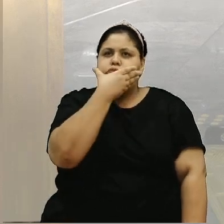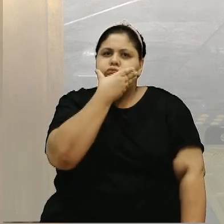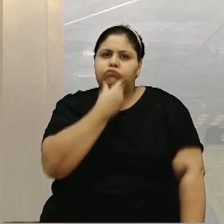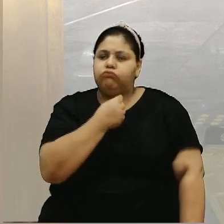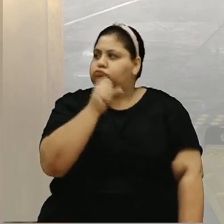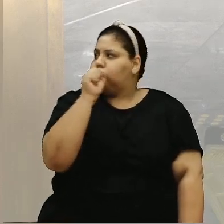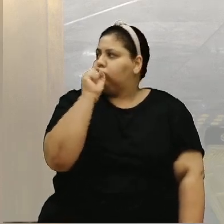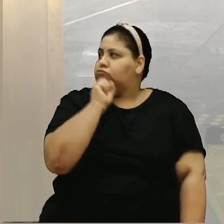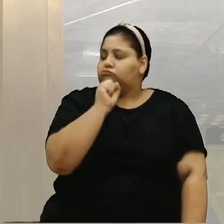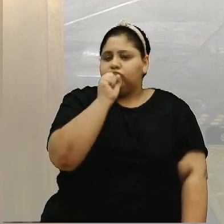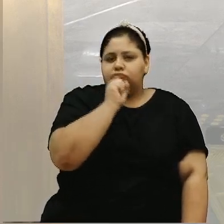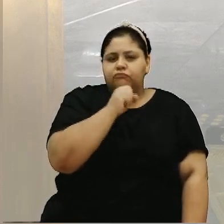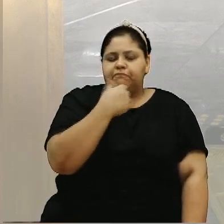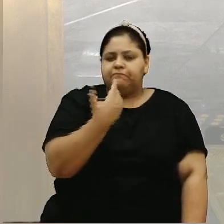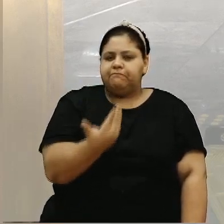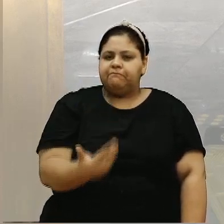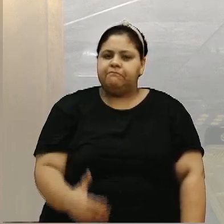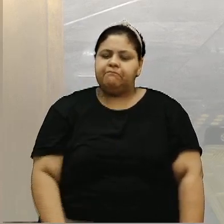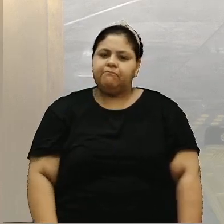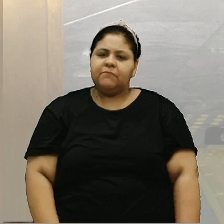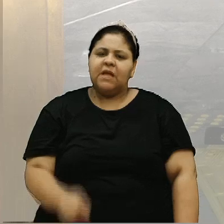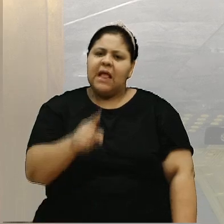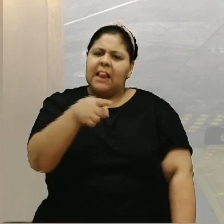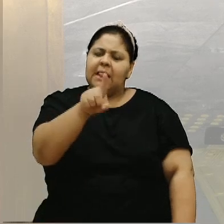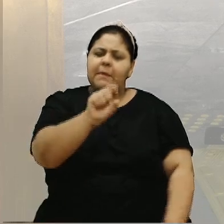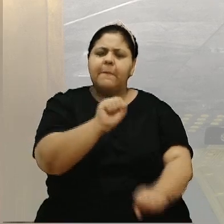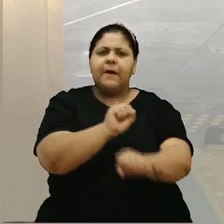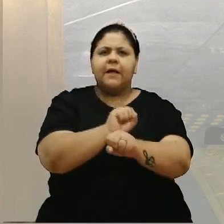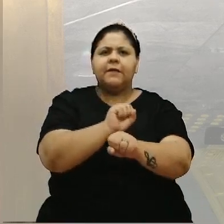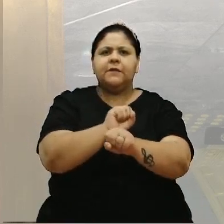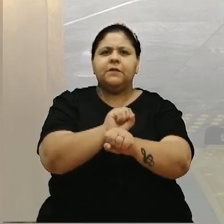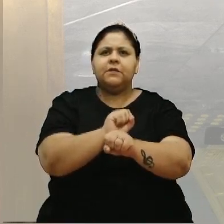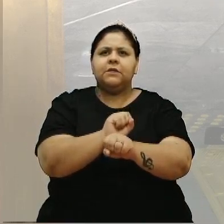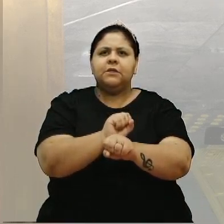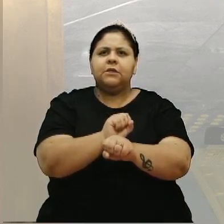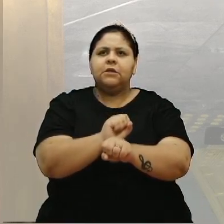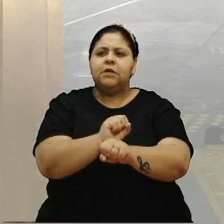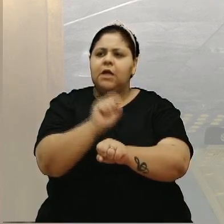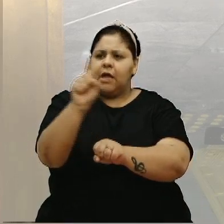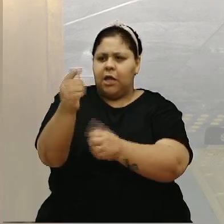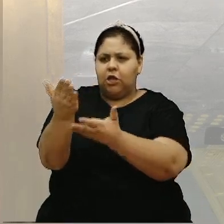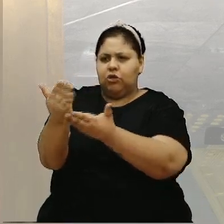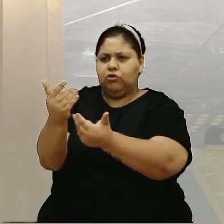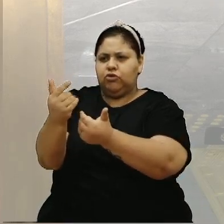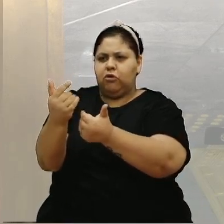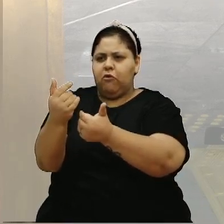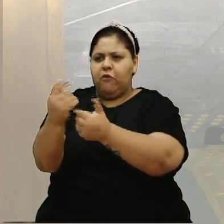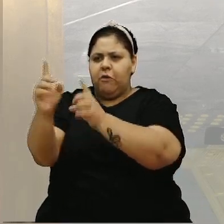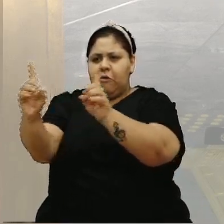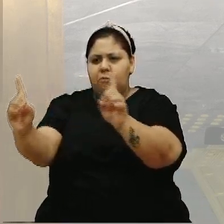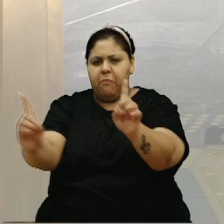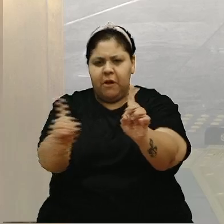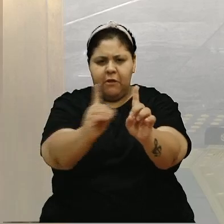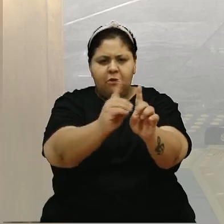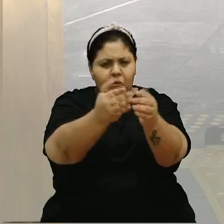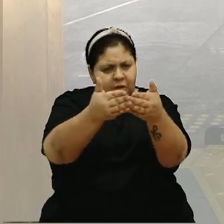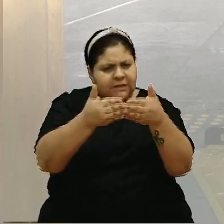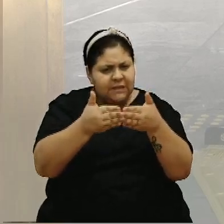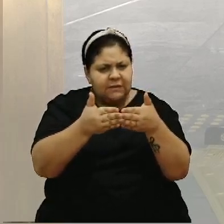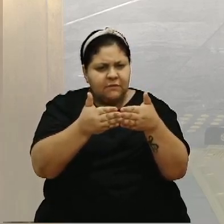ancião, estava ali parado, e aquele jovem peregrino logo chegou para ele e disse: com licença, meu